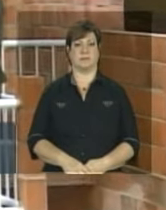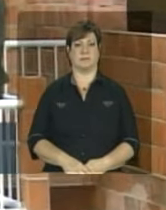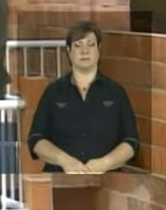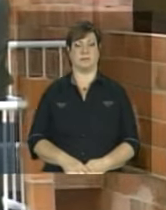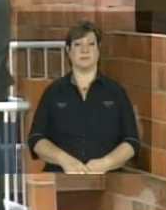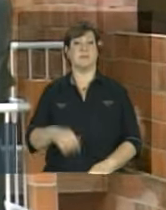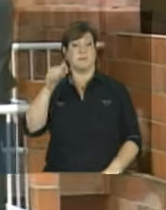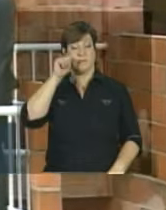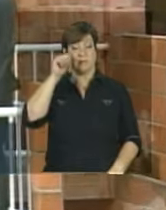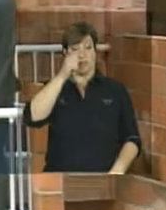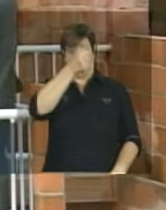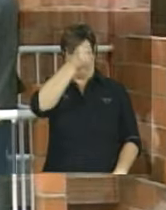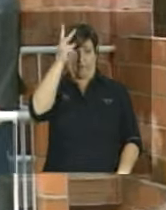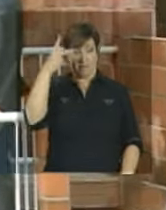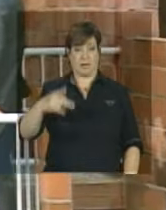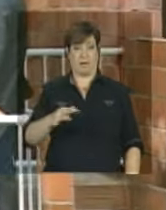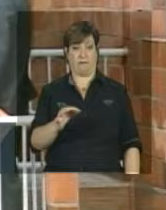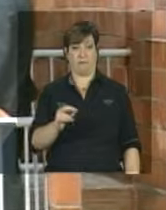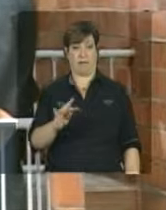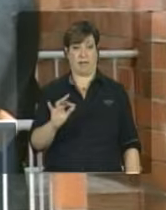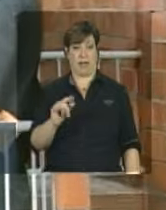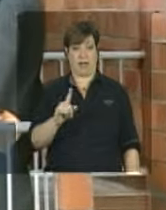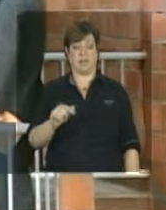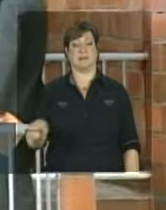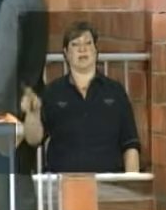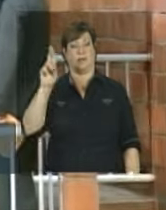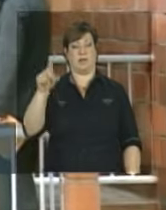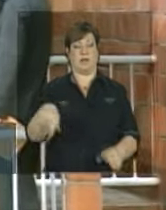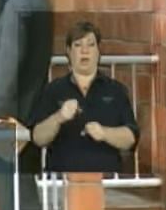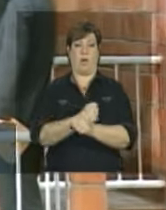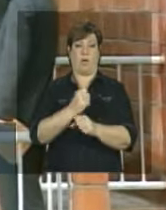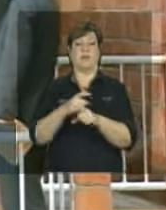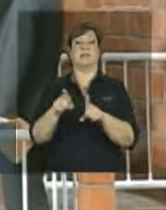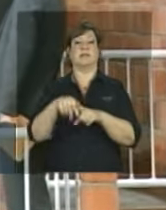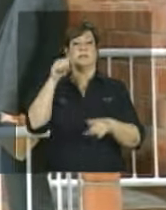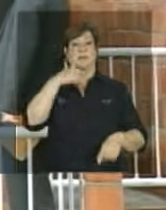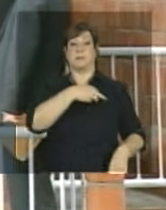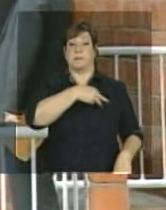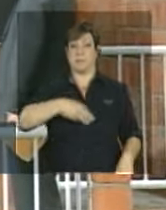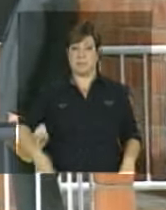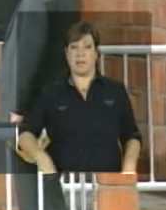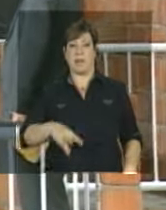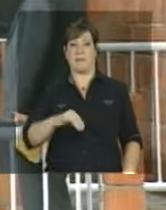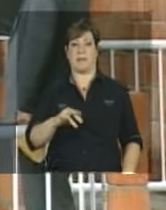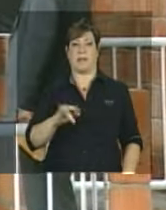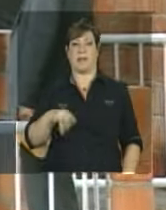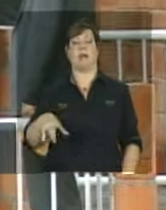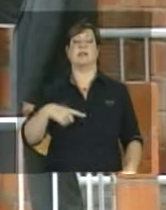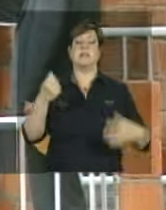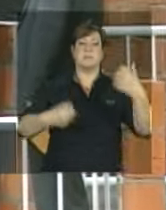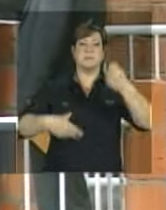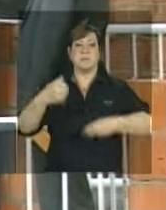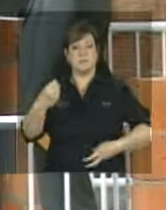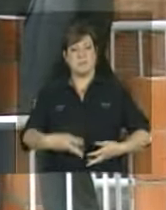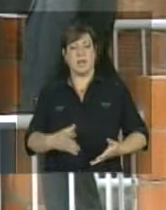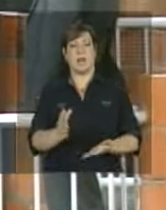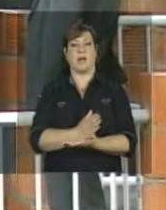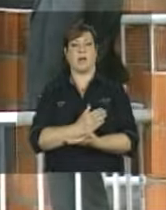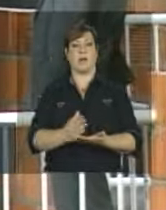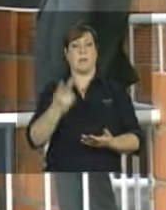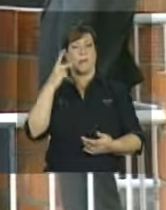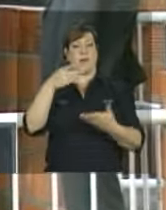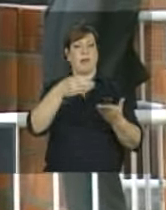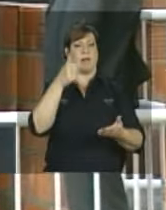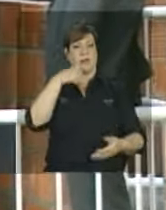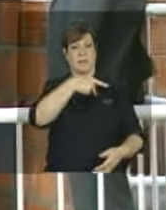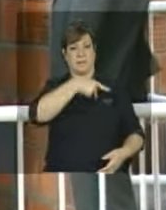A prefeita de Fortaleza e responsáveis pelas obras, a ministra Miriam Belchior também, dá algumas explicações para